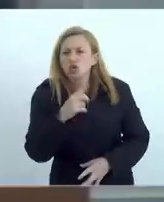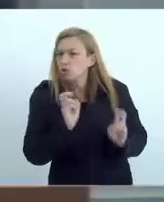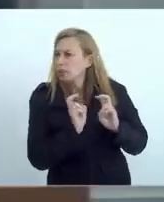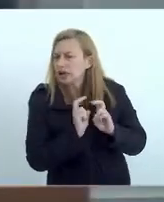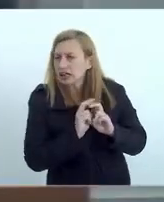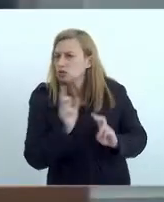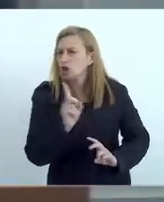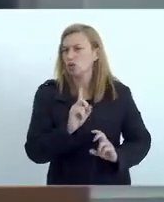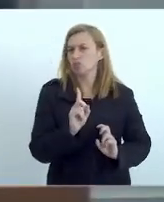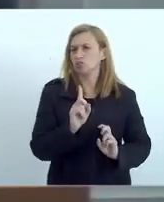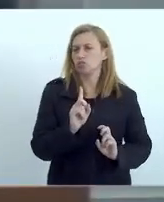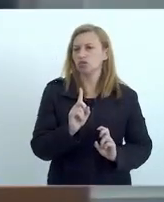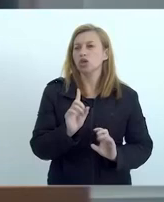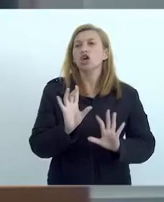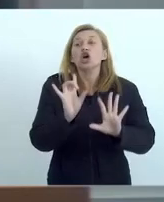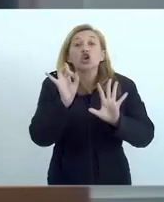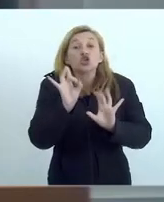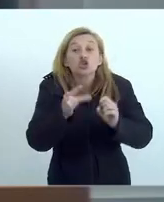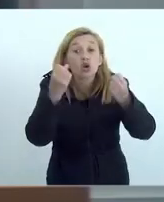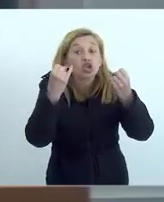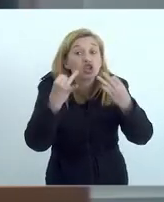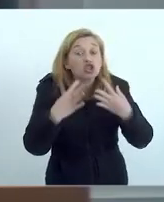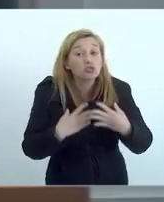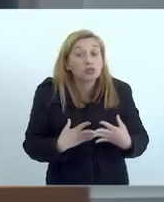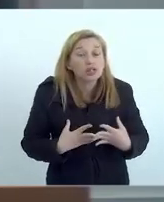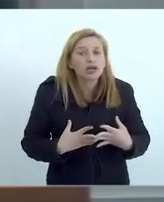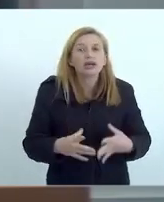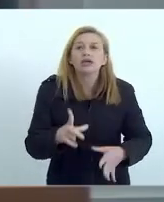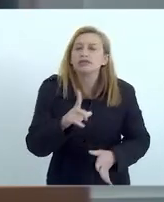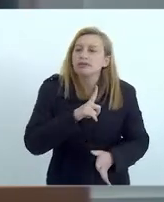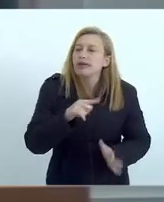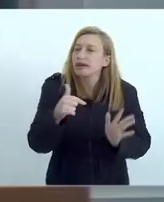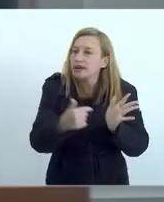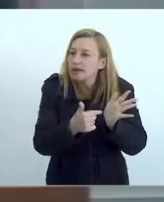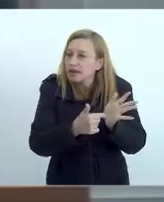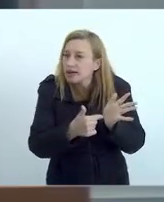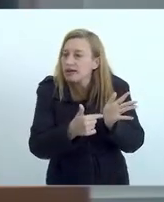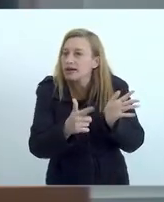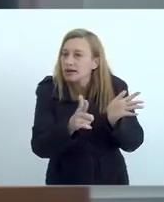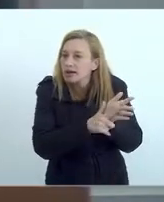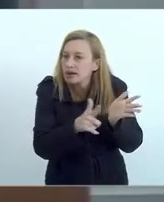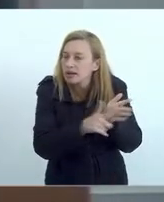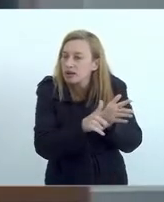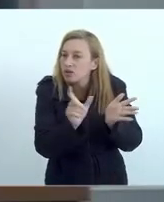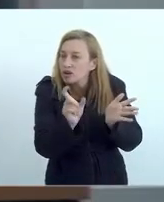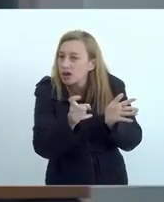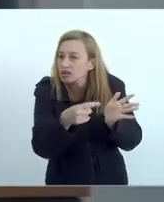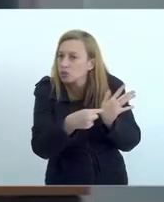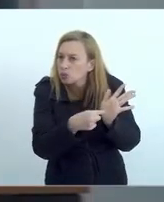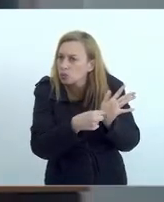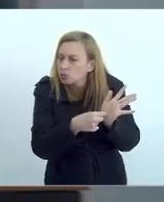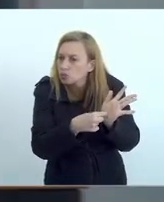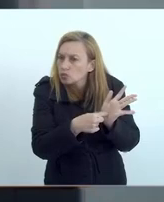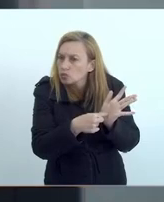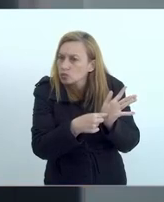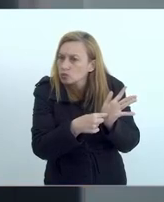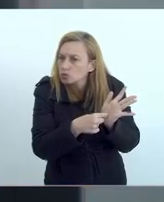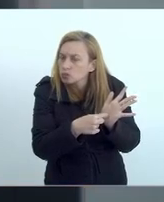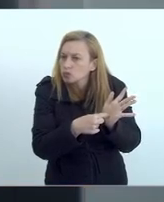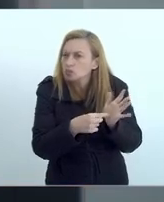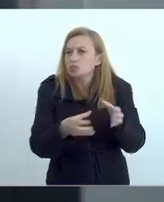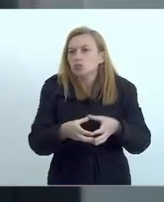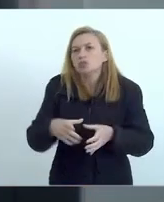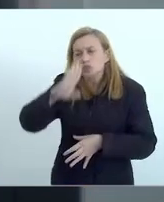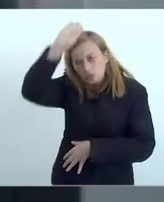que vai saber vontade de tatuar Eu só expliquei aqui que tem cartão tem o cartão e tá indo e tá igual do